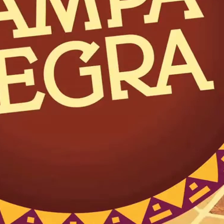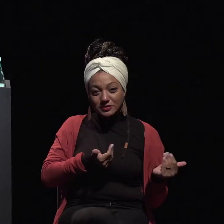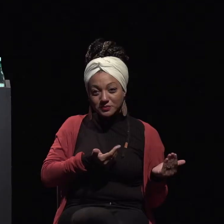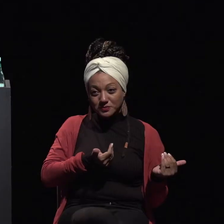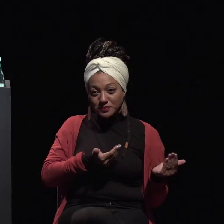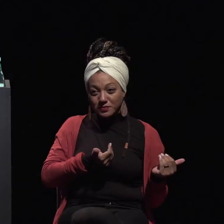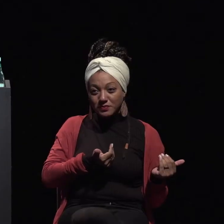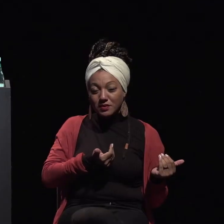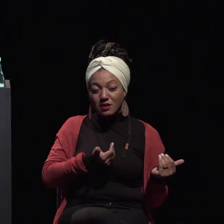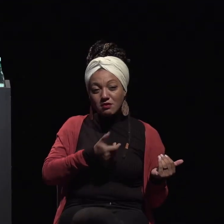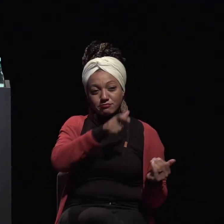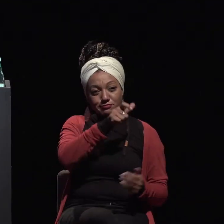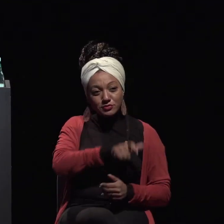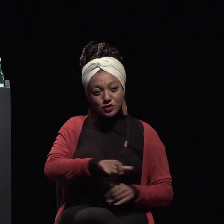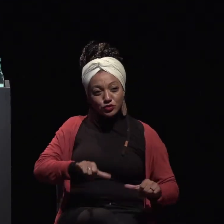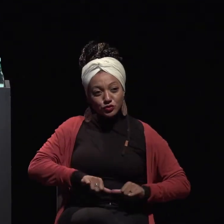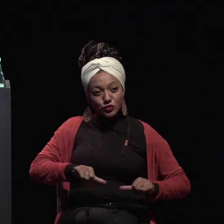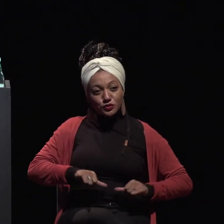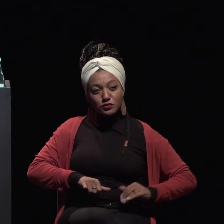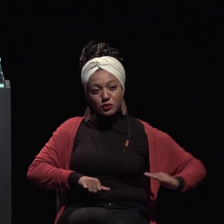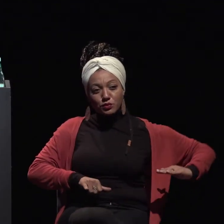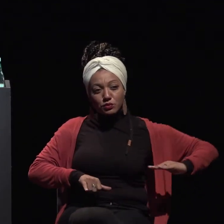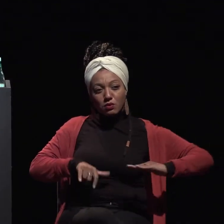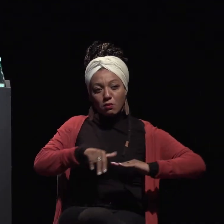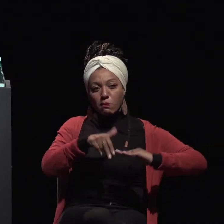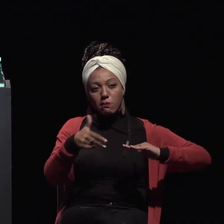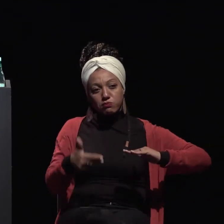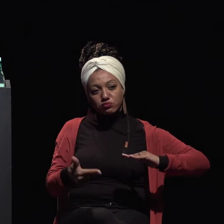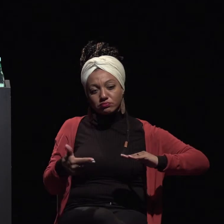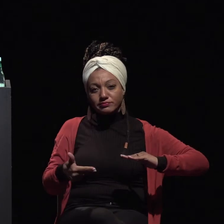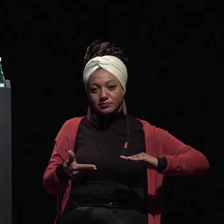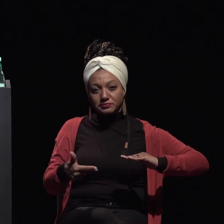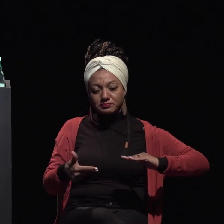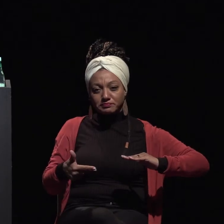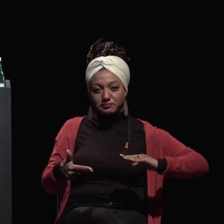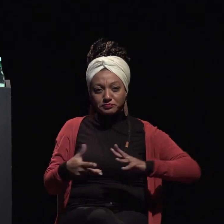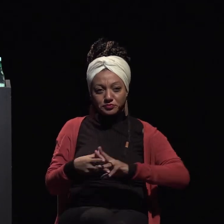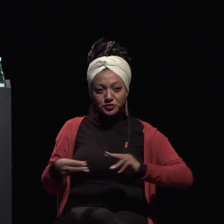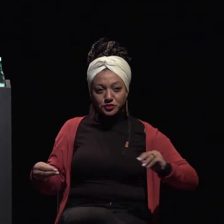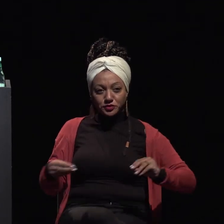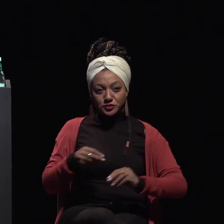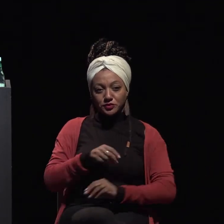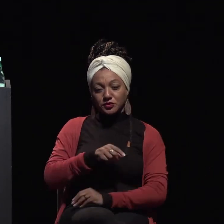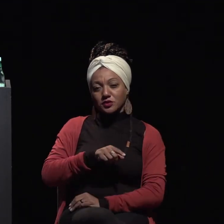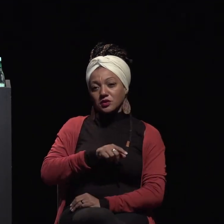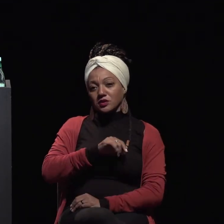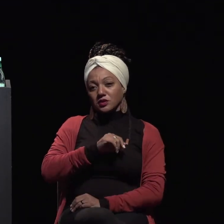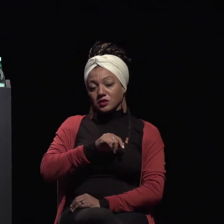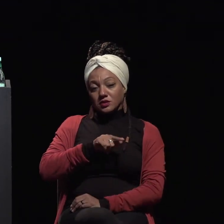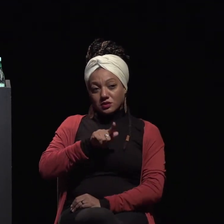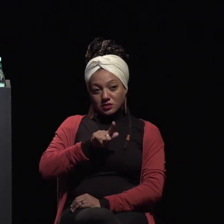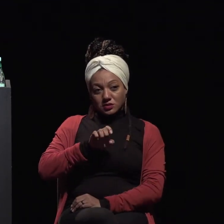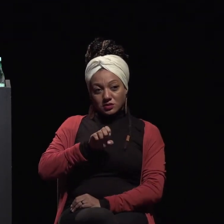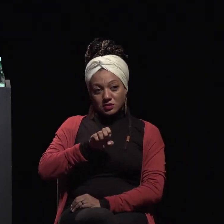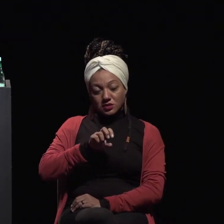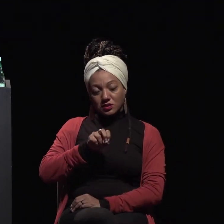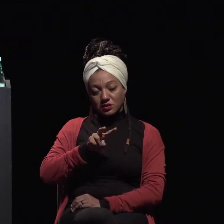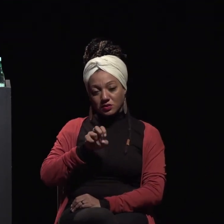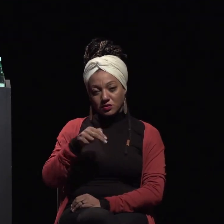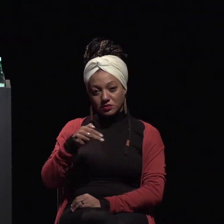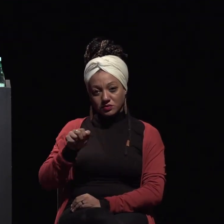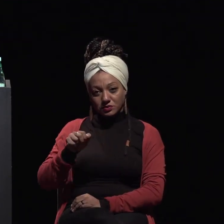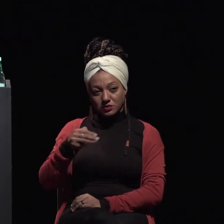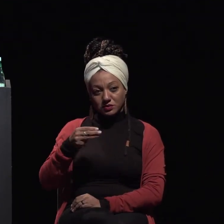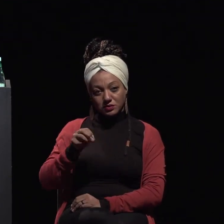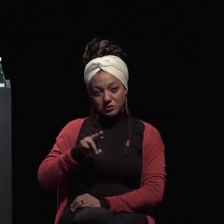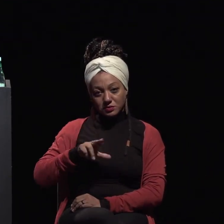que sofreu um atropelamento e partiu, Giovana Moura, menina do Levante